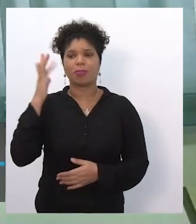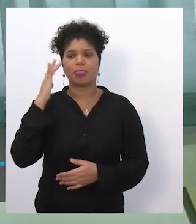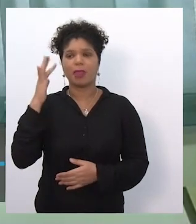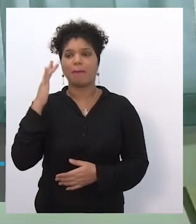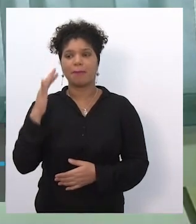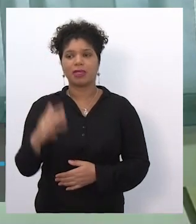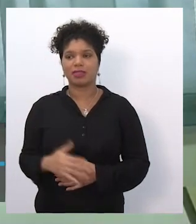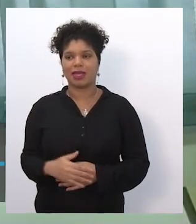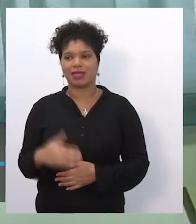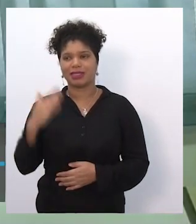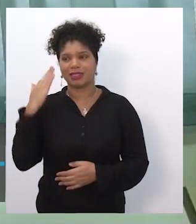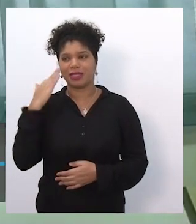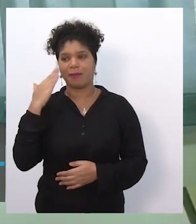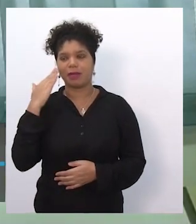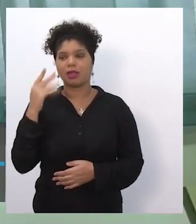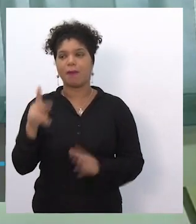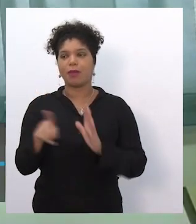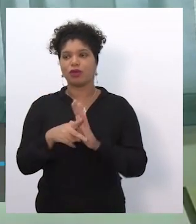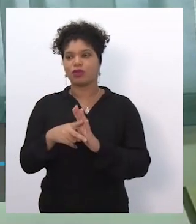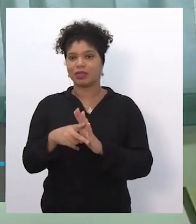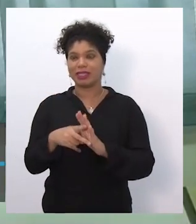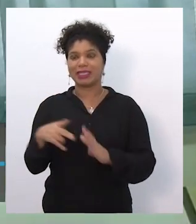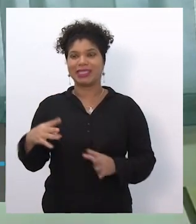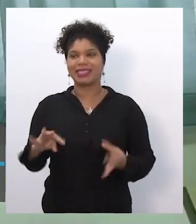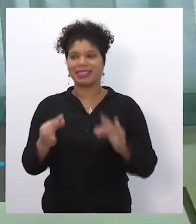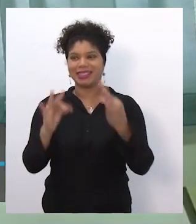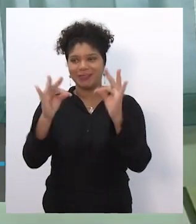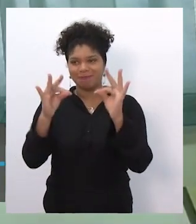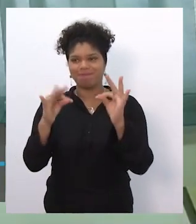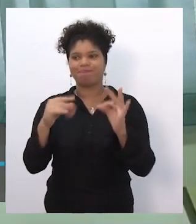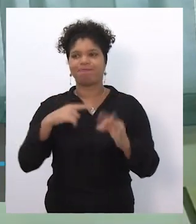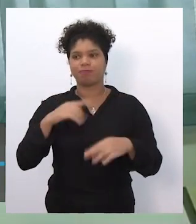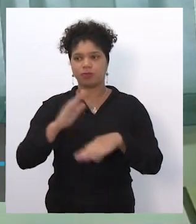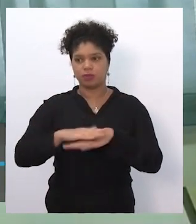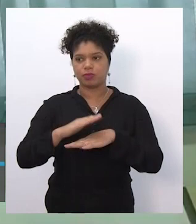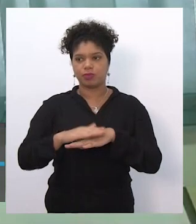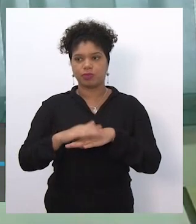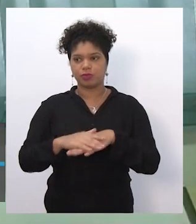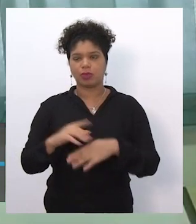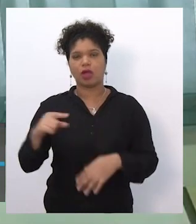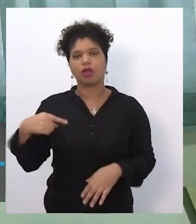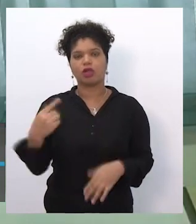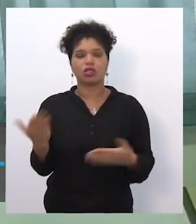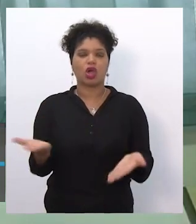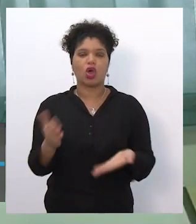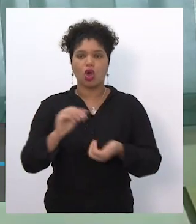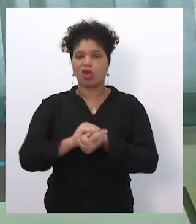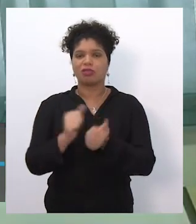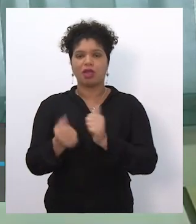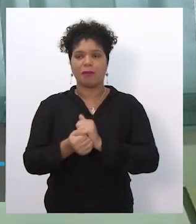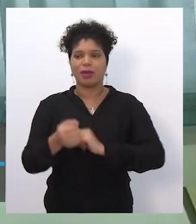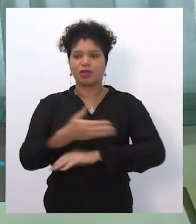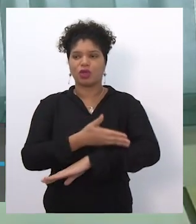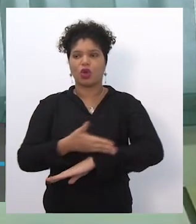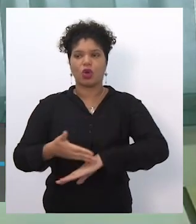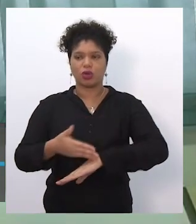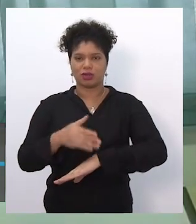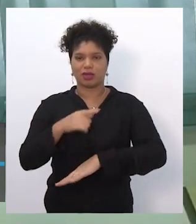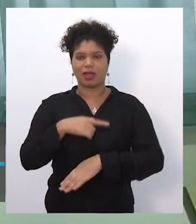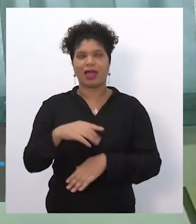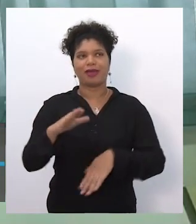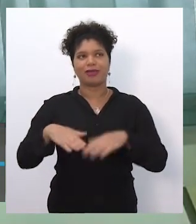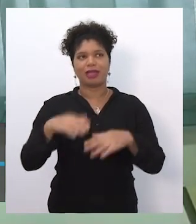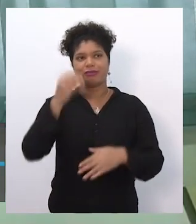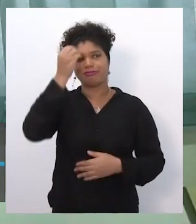alto poder tecnológico que nós já temos nas mãos. Mas estamos tão assim habituados já com ele que esquecemos de